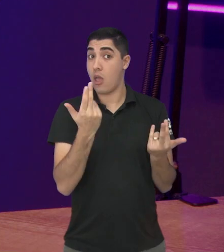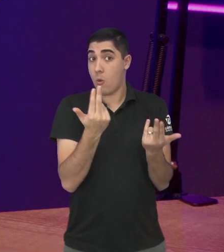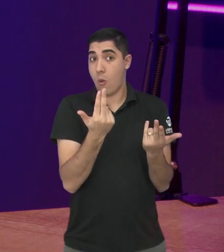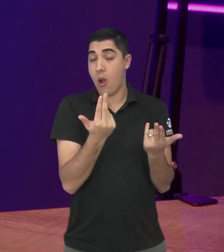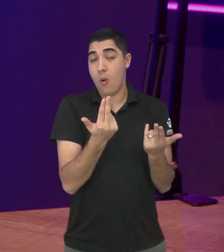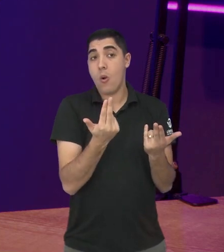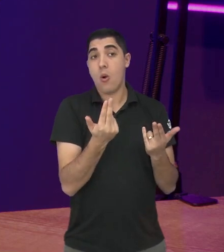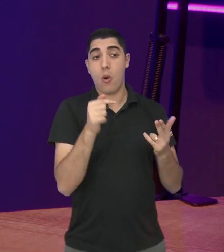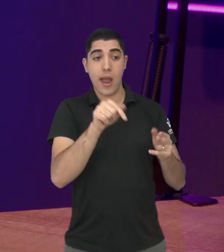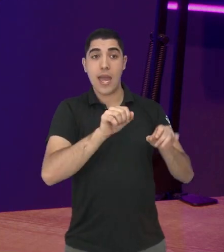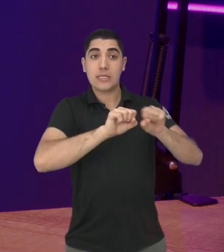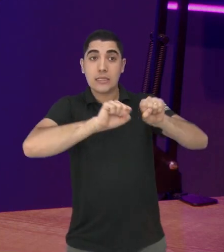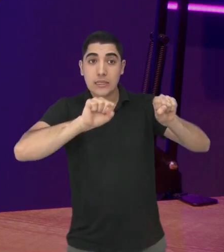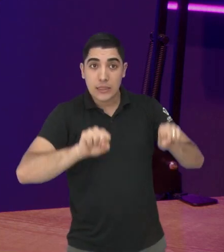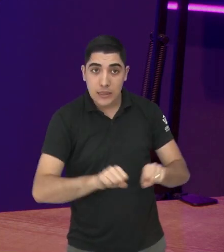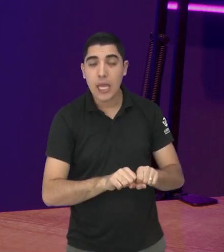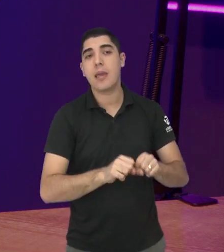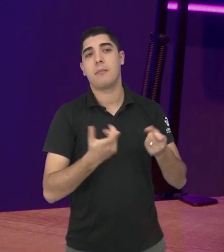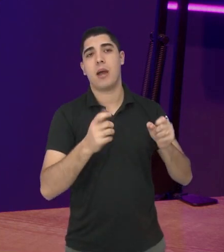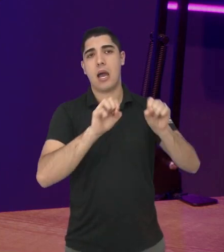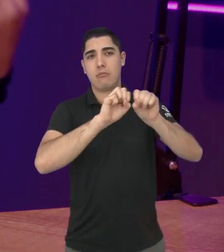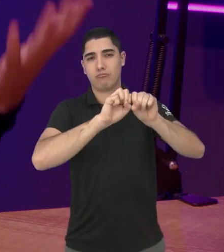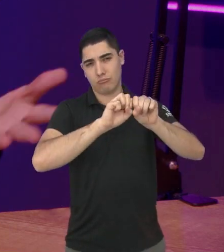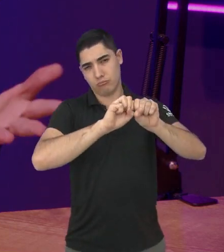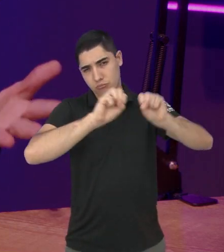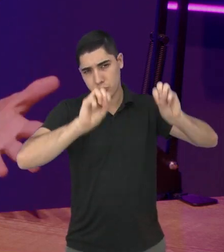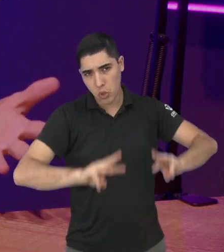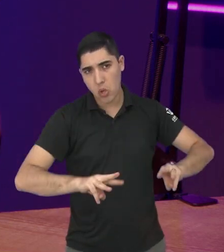é uma ferramenta, né, que também foi